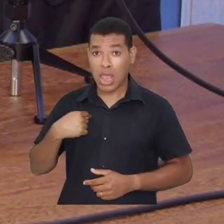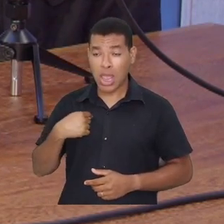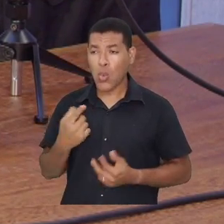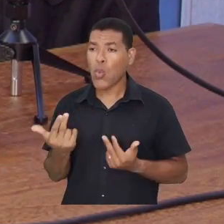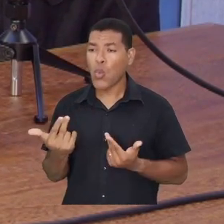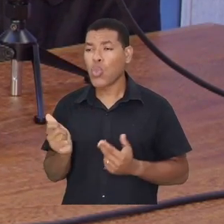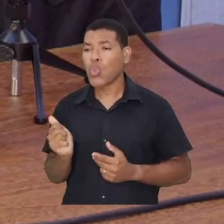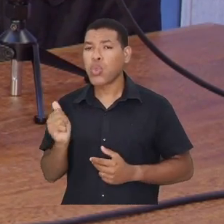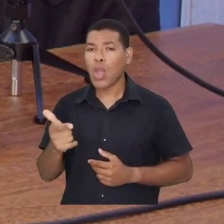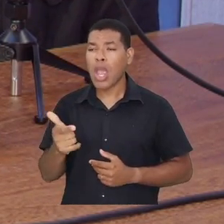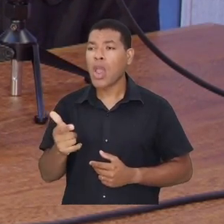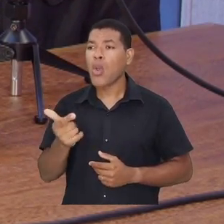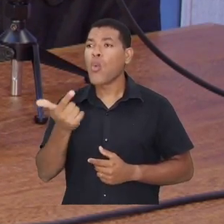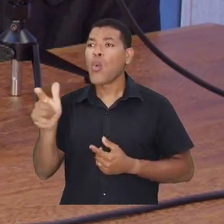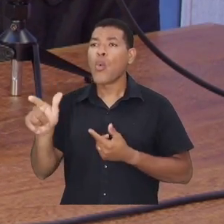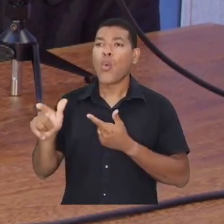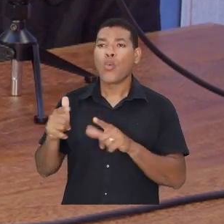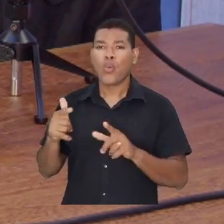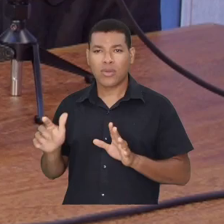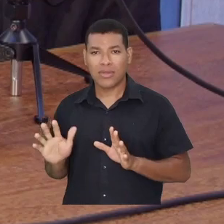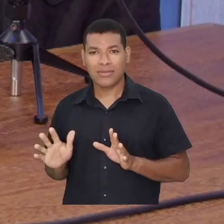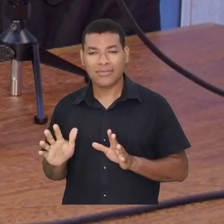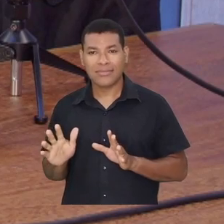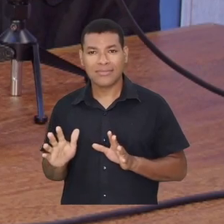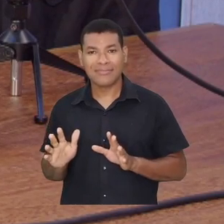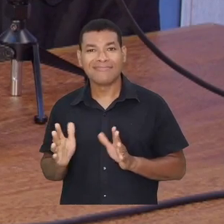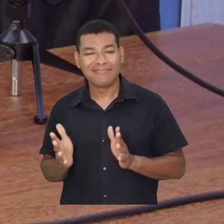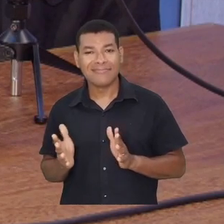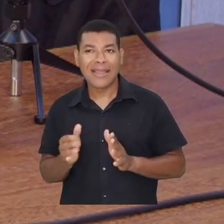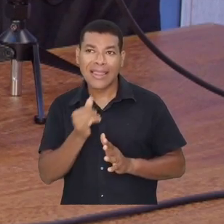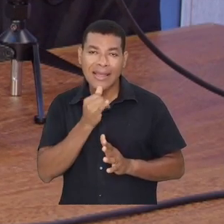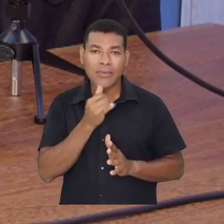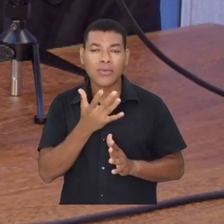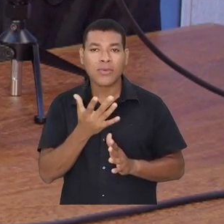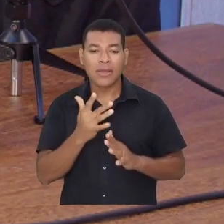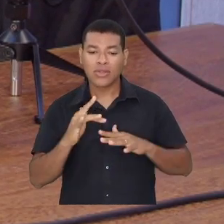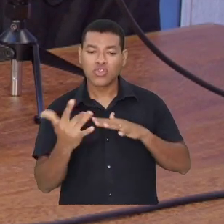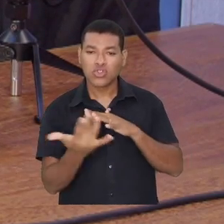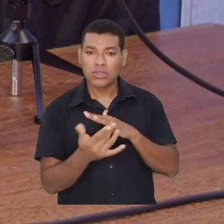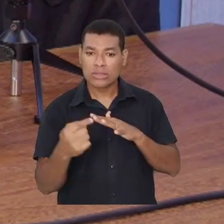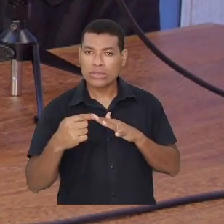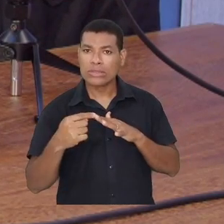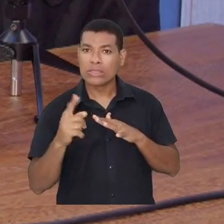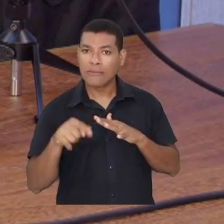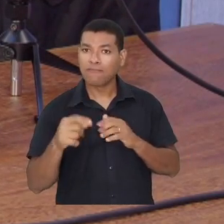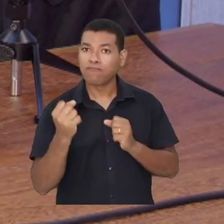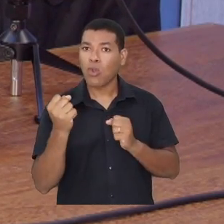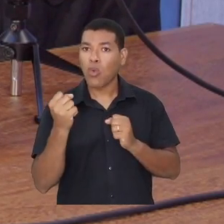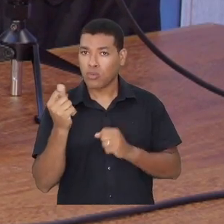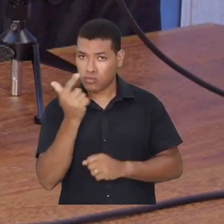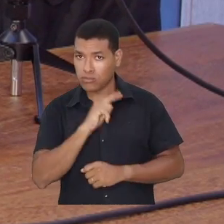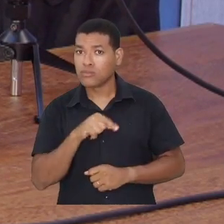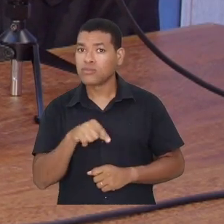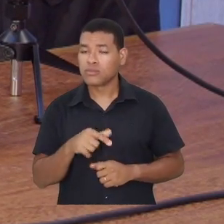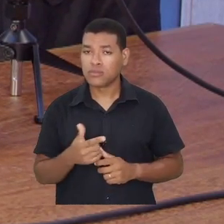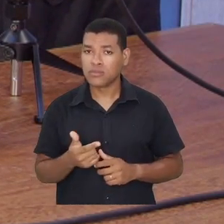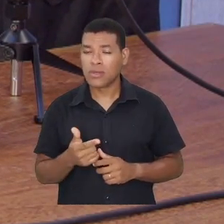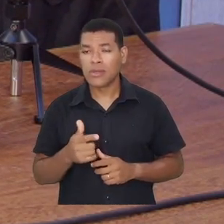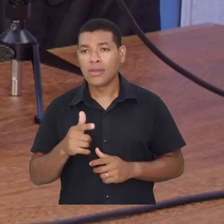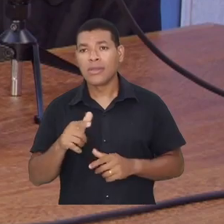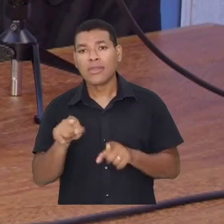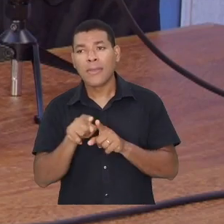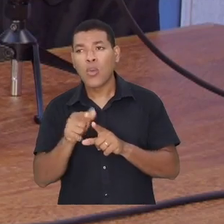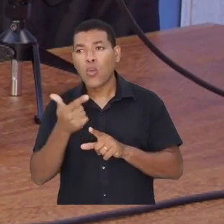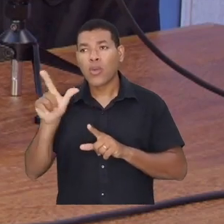outras fontes, né? Então, acho que a rede social é uma ferramenta muito poderosa, e não só a rede, mas